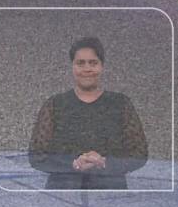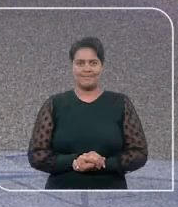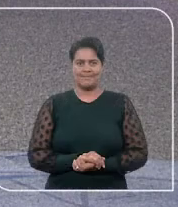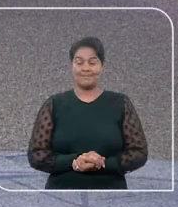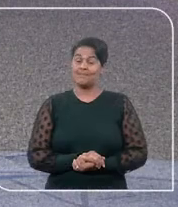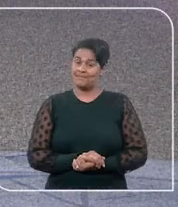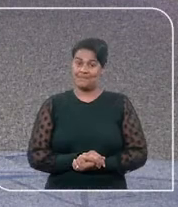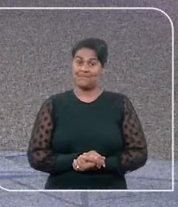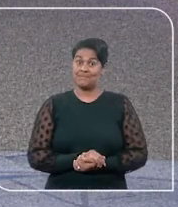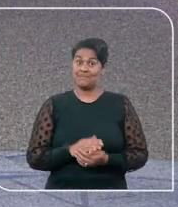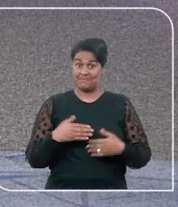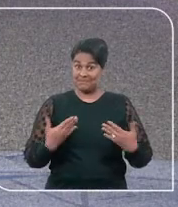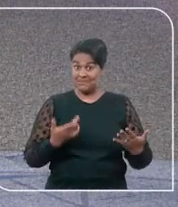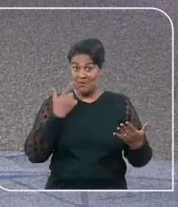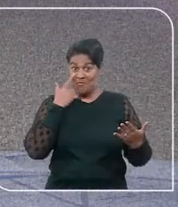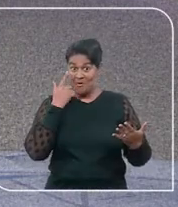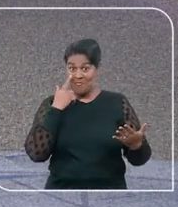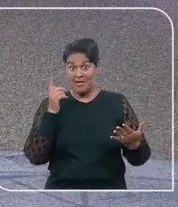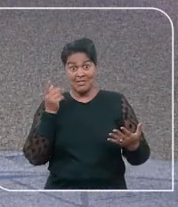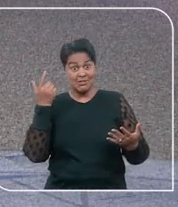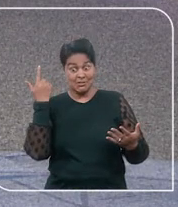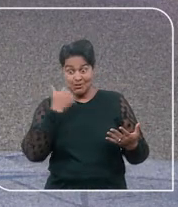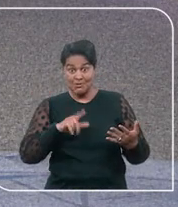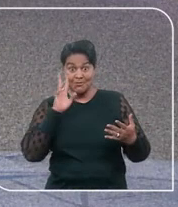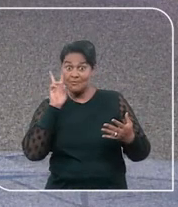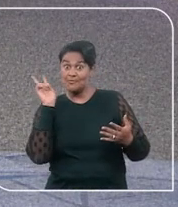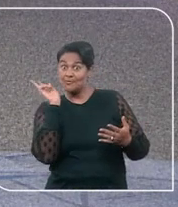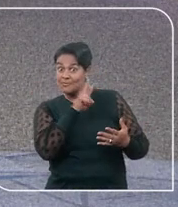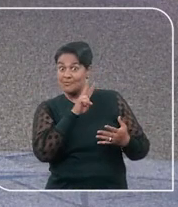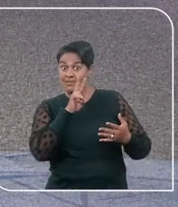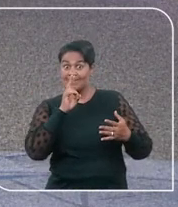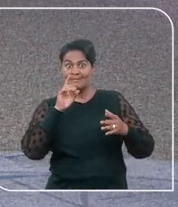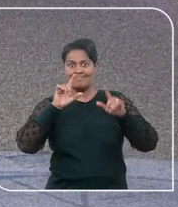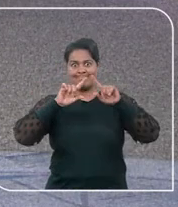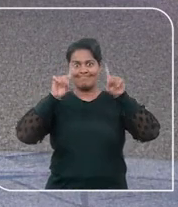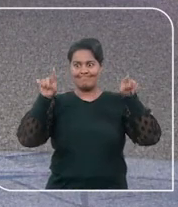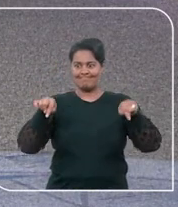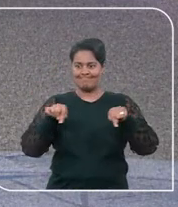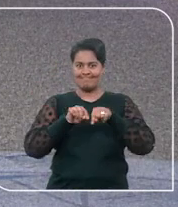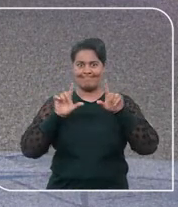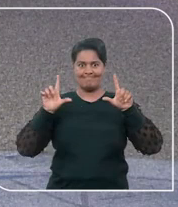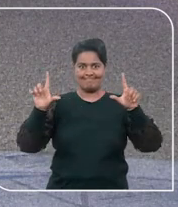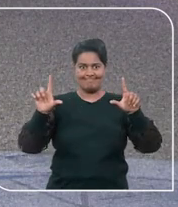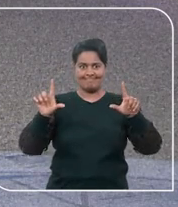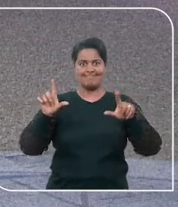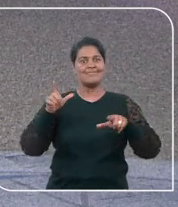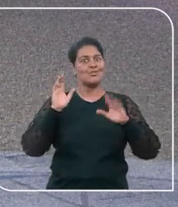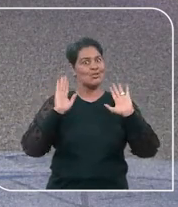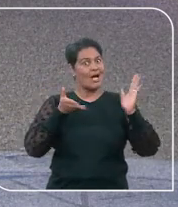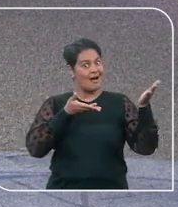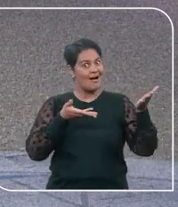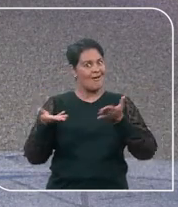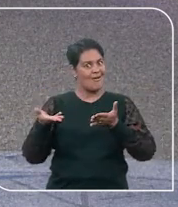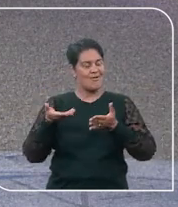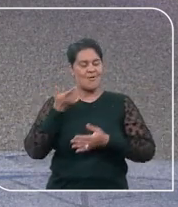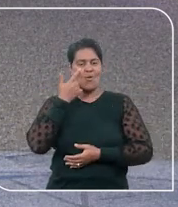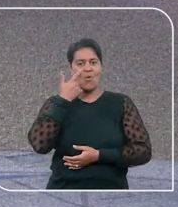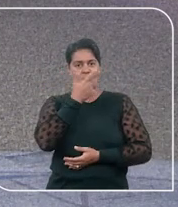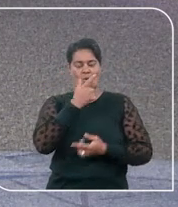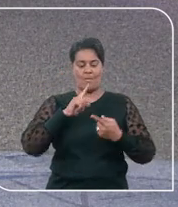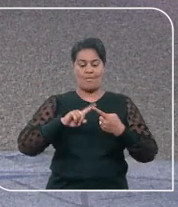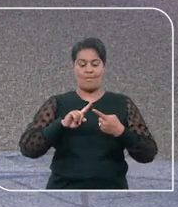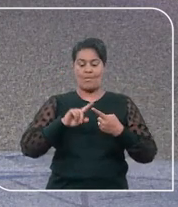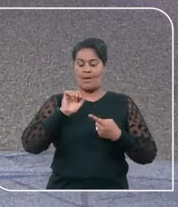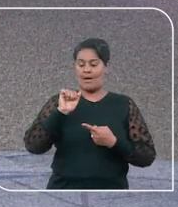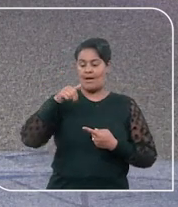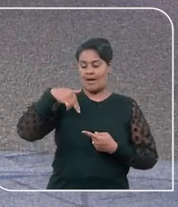E bora olhar aqui diretamente para o nosso telão, porque eu já estou com os meus convidados de hoje. Vamos conversar com Andrea Resch,